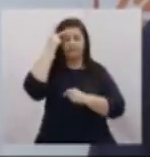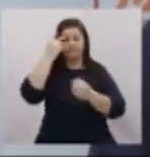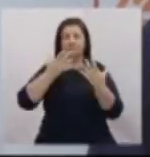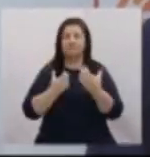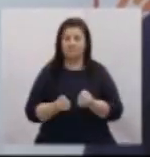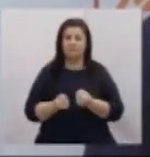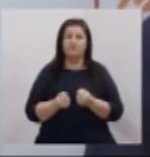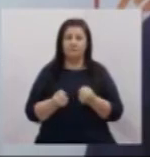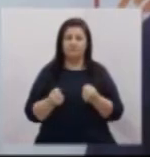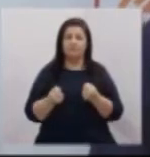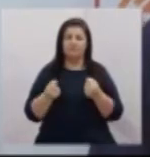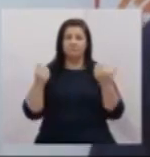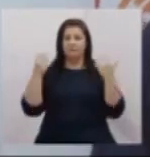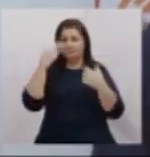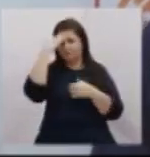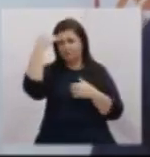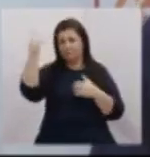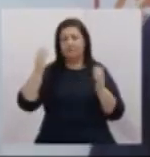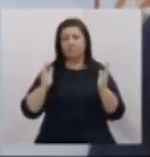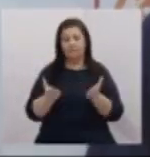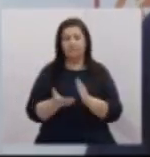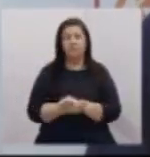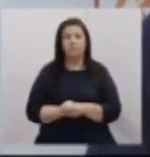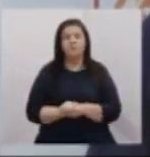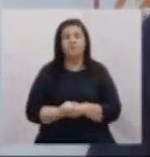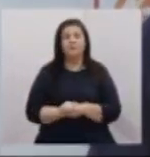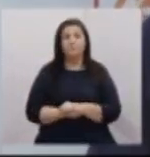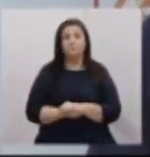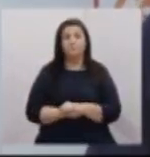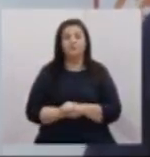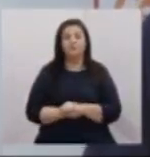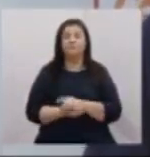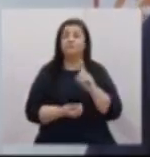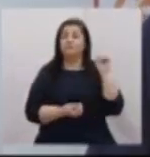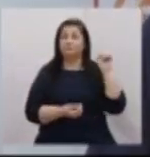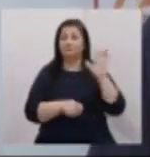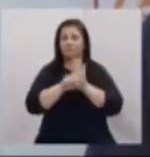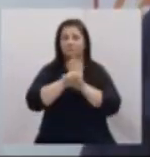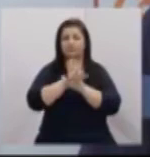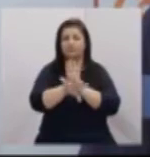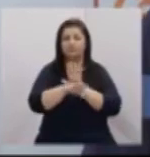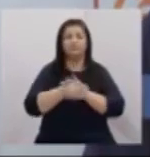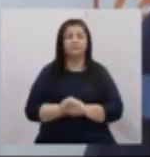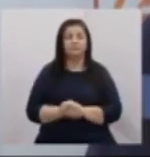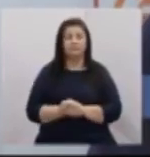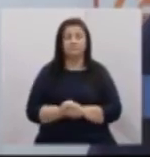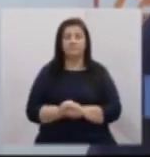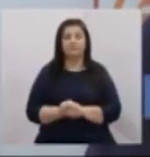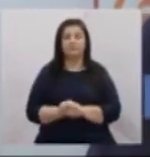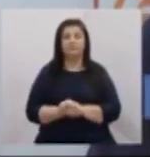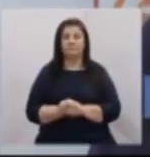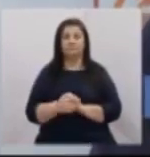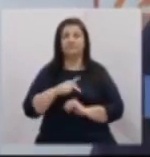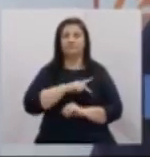líderes religiosos da nossa cidade de Jacareí. E, da minha parte, eu estou trazendo para ser homenageado